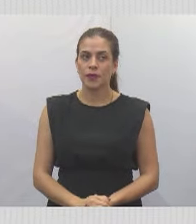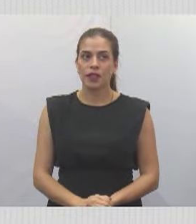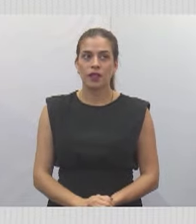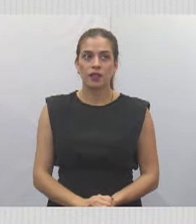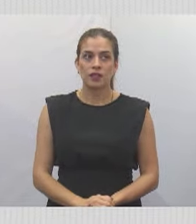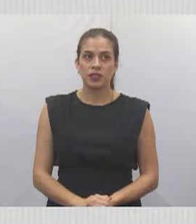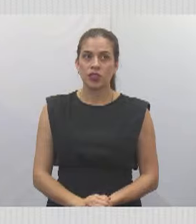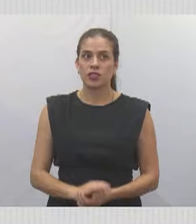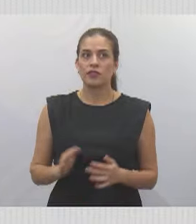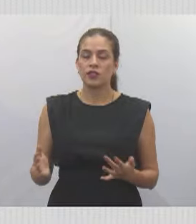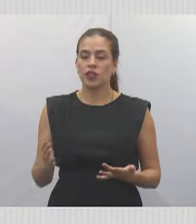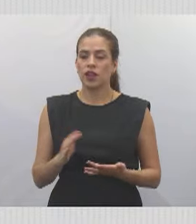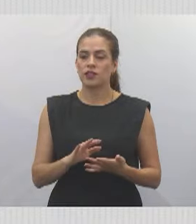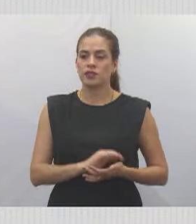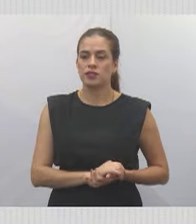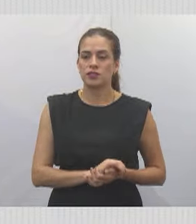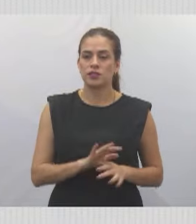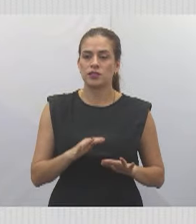Na atenção básica,